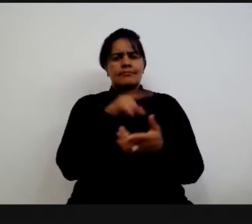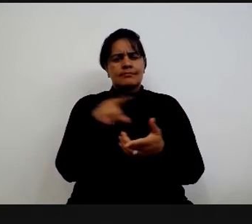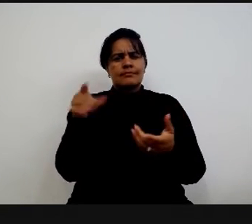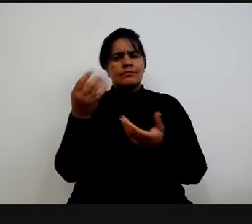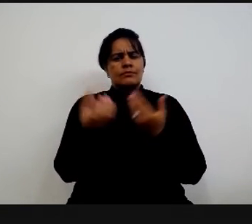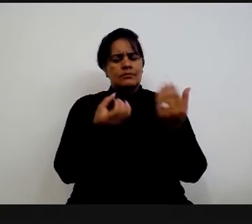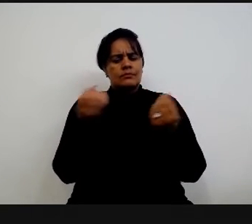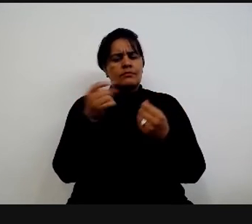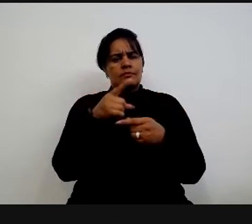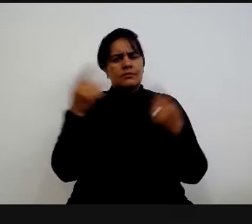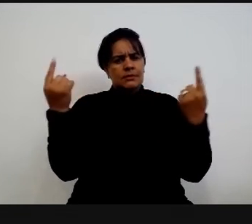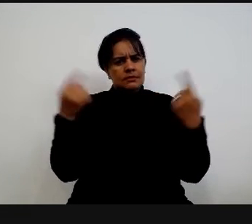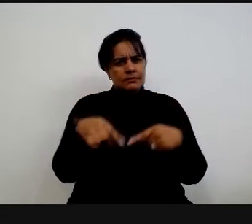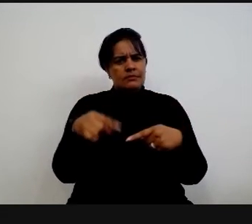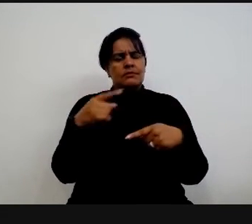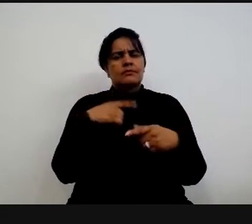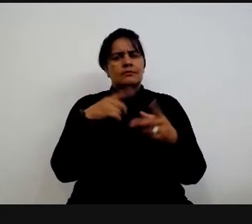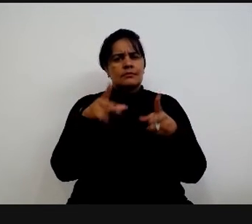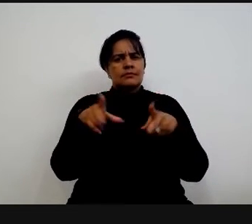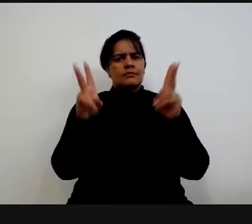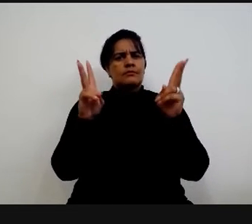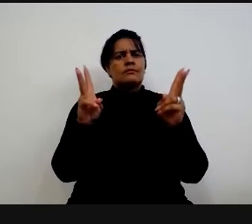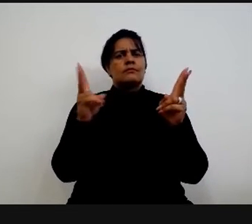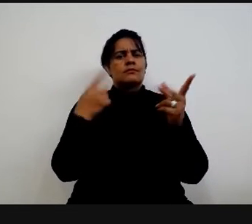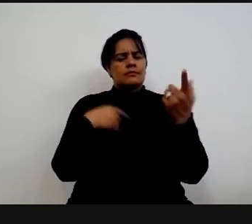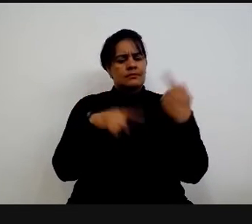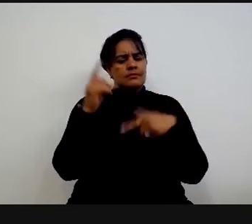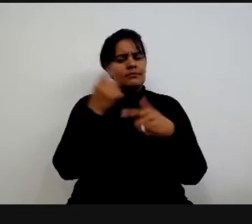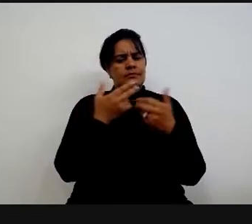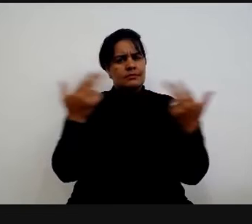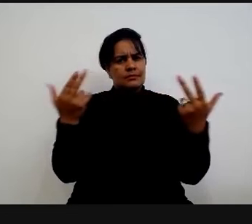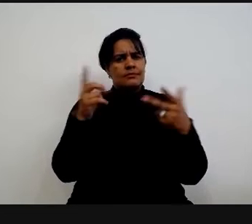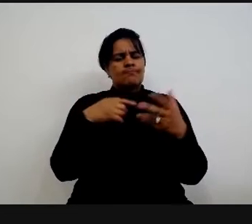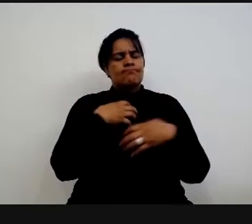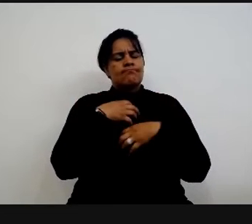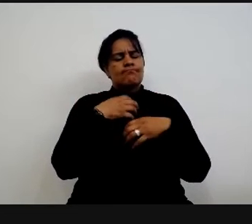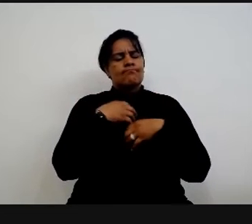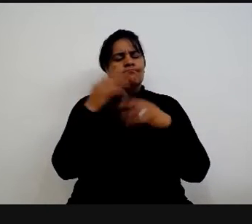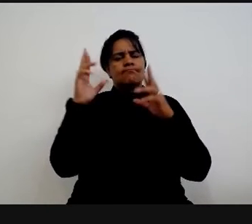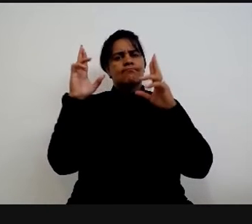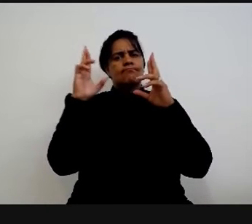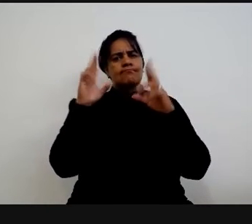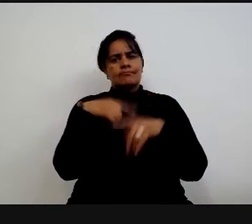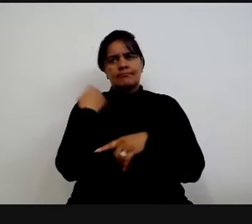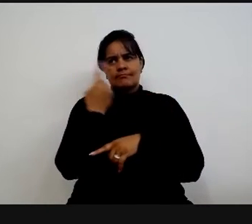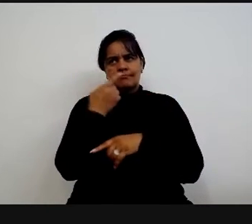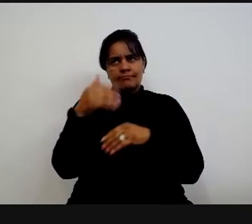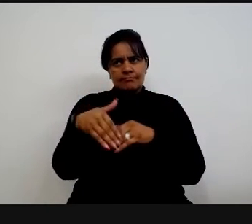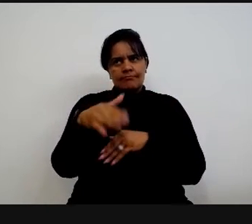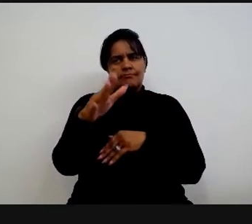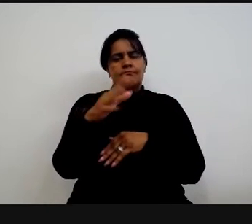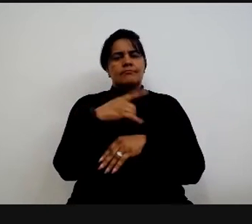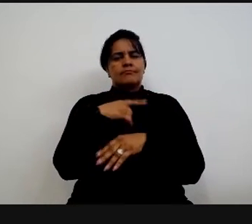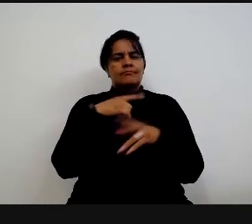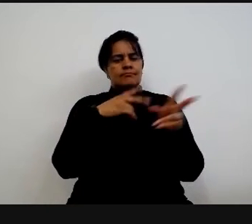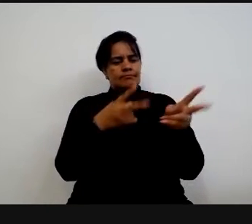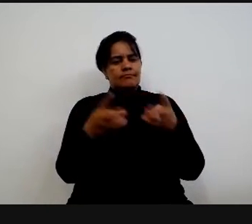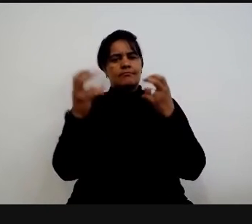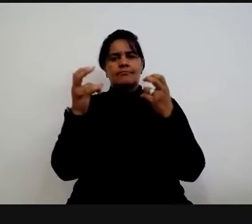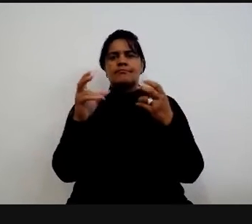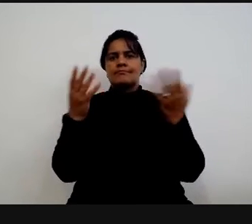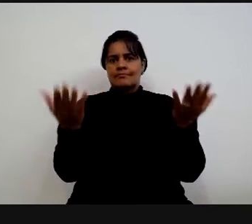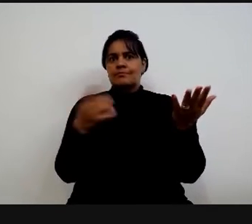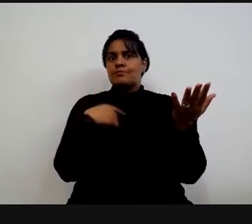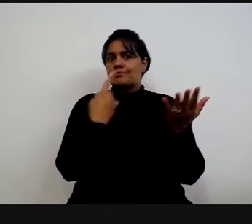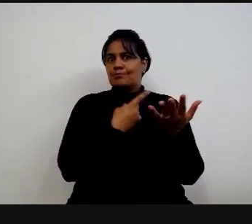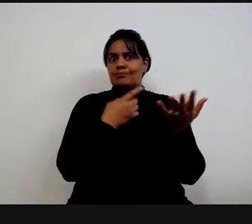como esses desafios, caminhos, né, para a superação desses desafios, sentir a esperança de que estamos, perceber isso, né, porque às vezes a gente